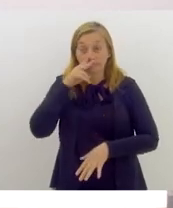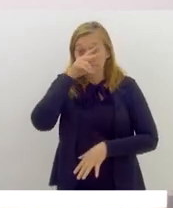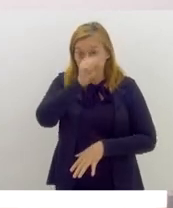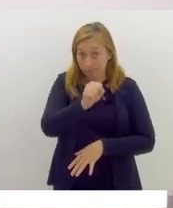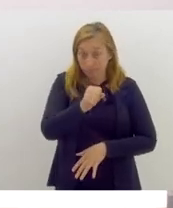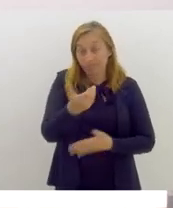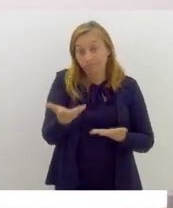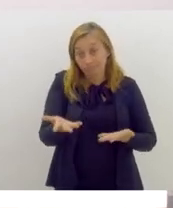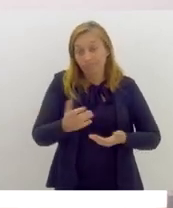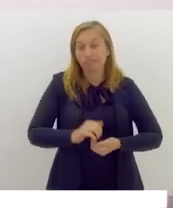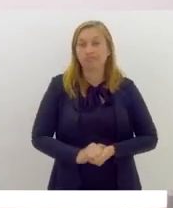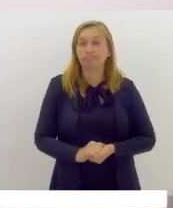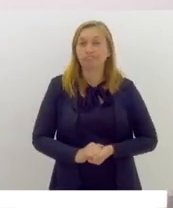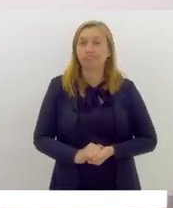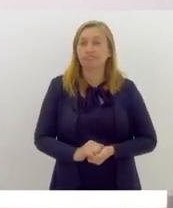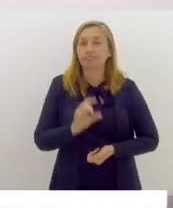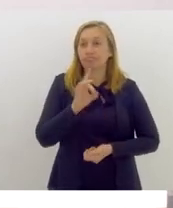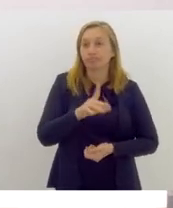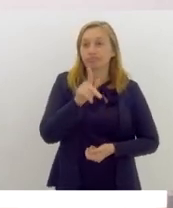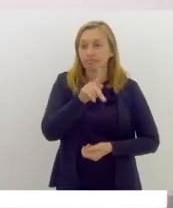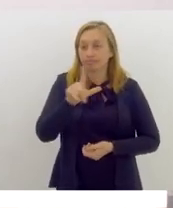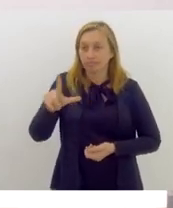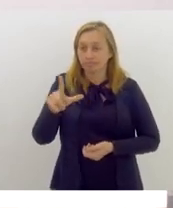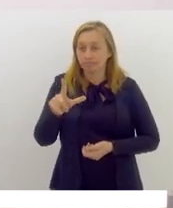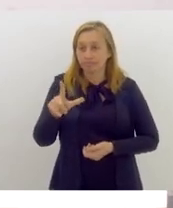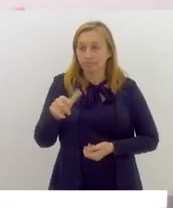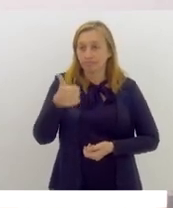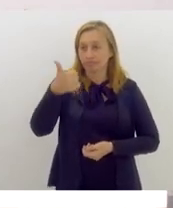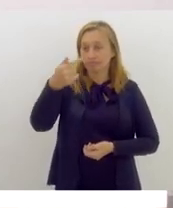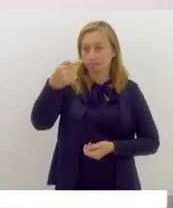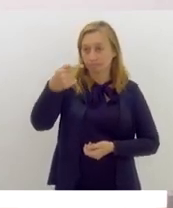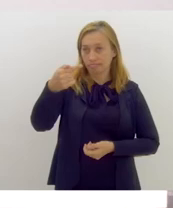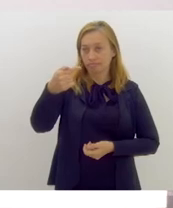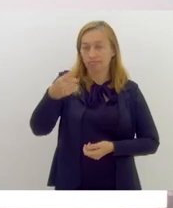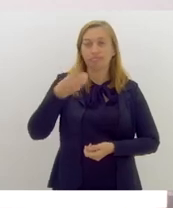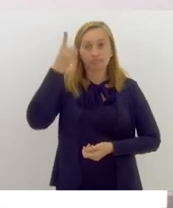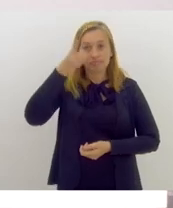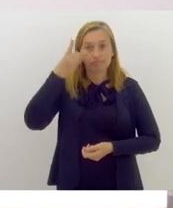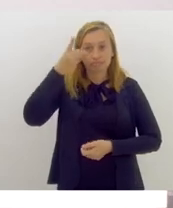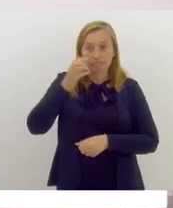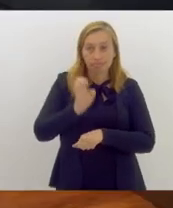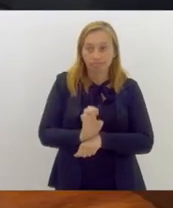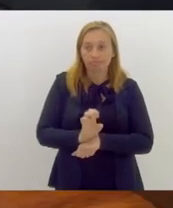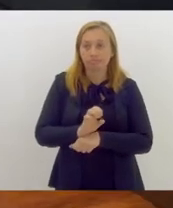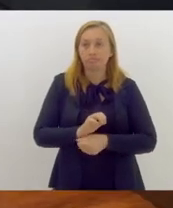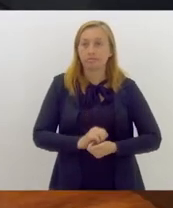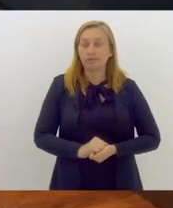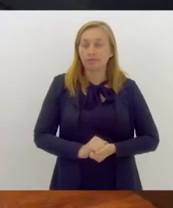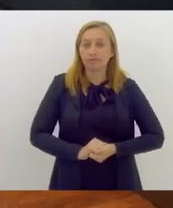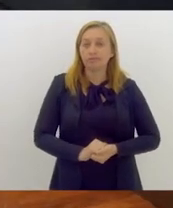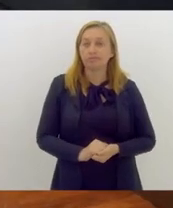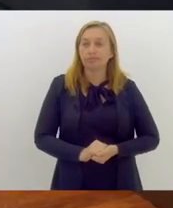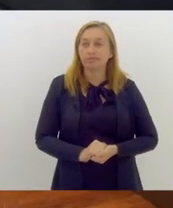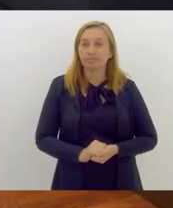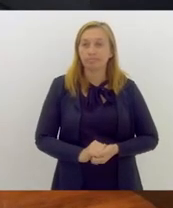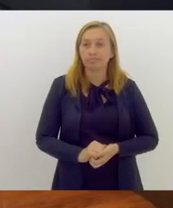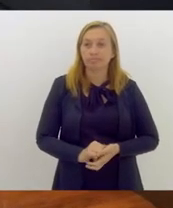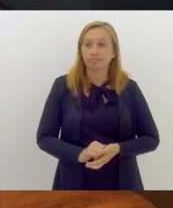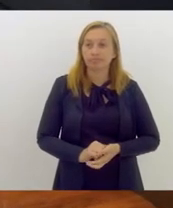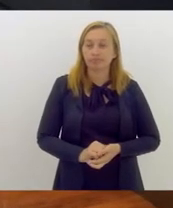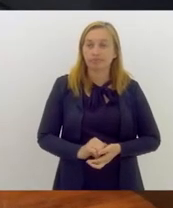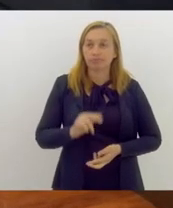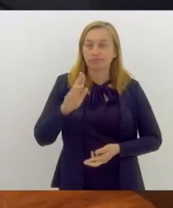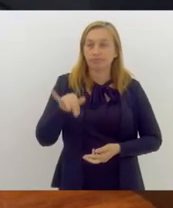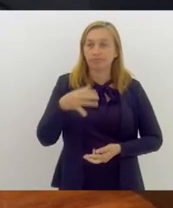ainda só o PL elegeu 17 deputados estaduais União